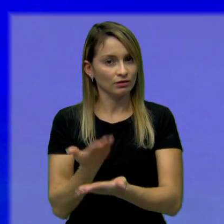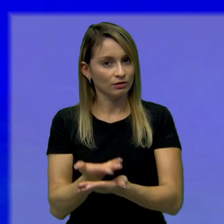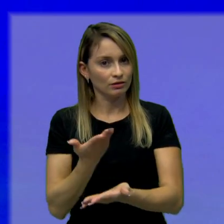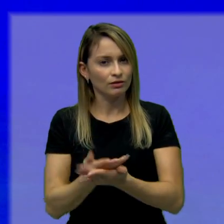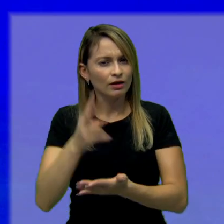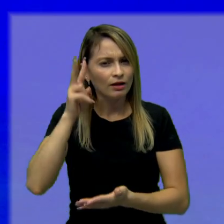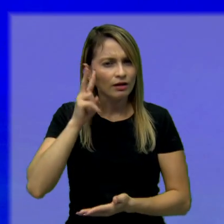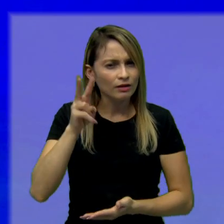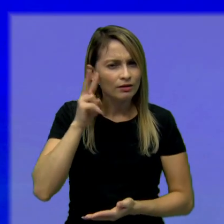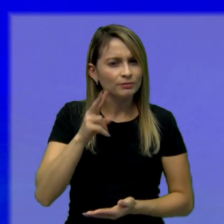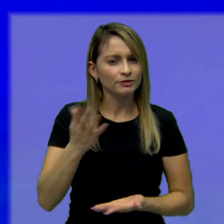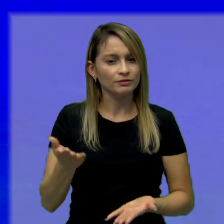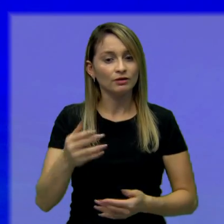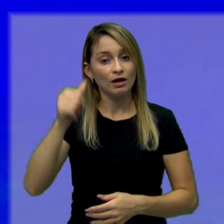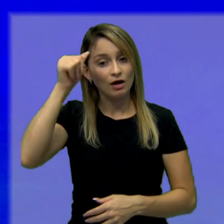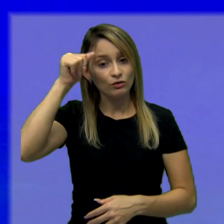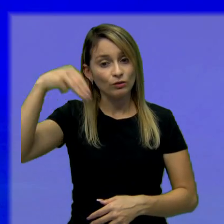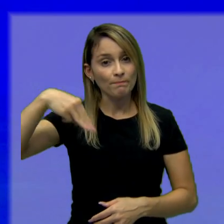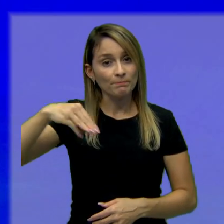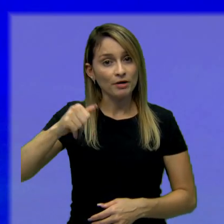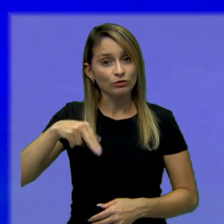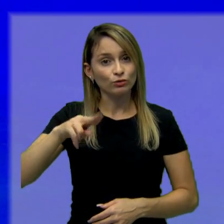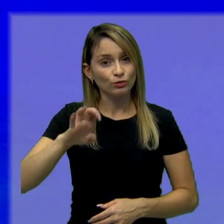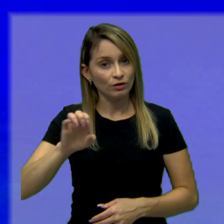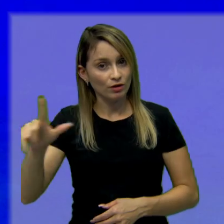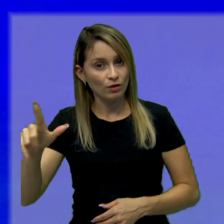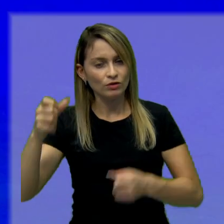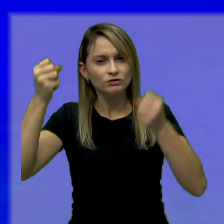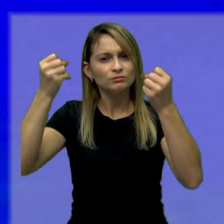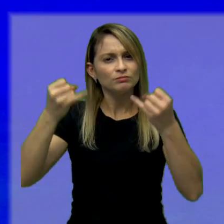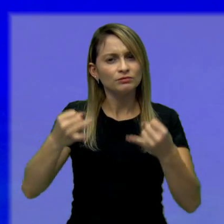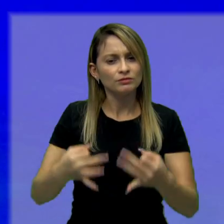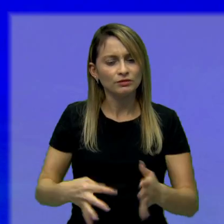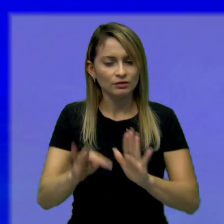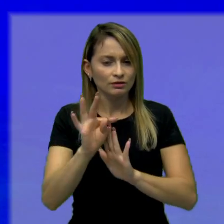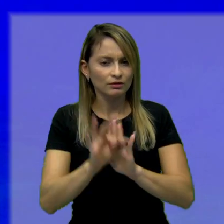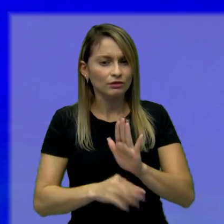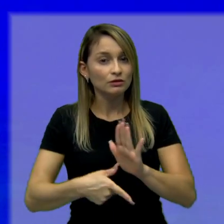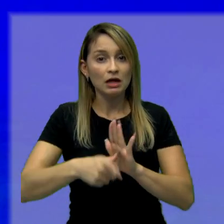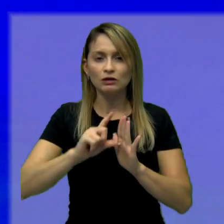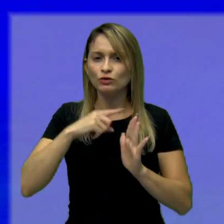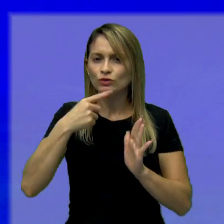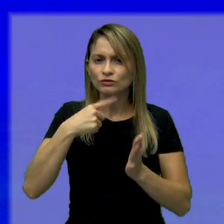início da nossa aula, lembra? Então Manuel Bandeira esclarece no texto